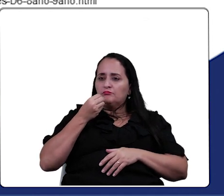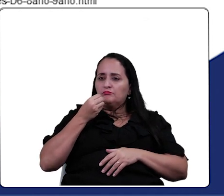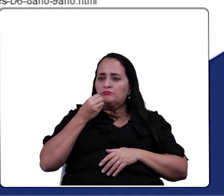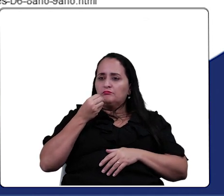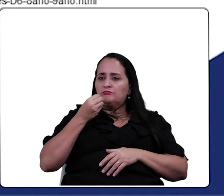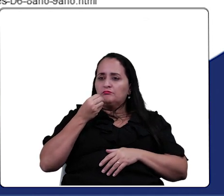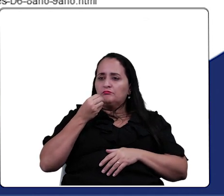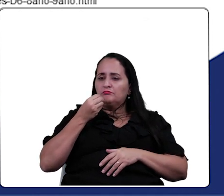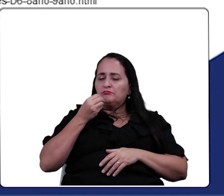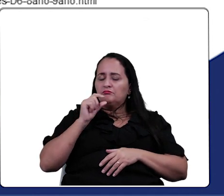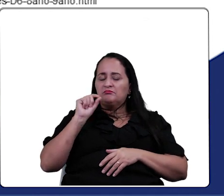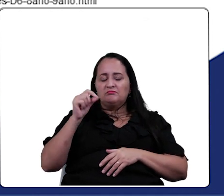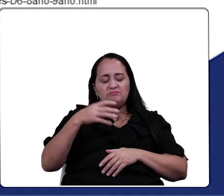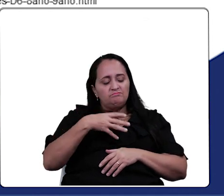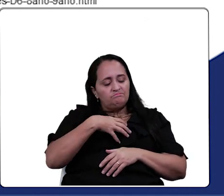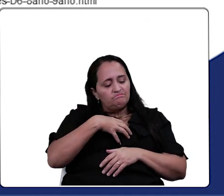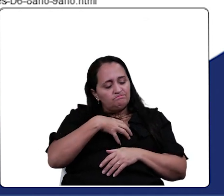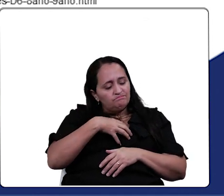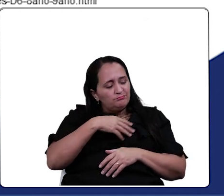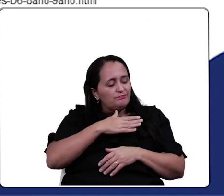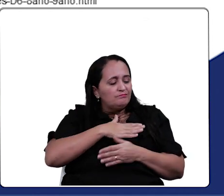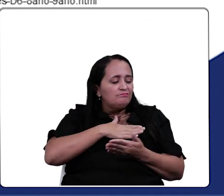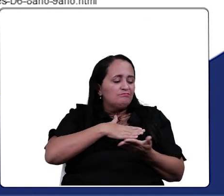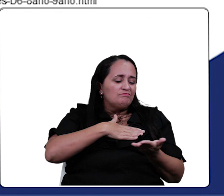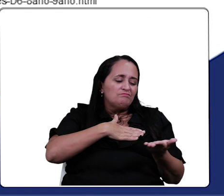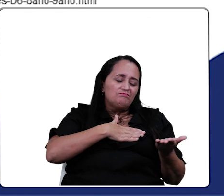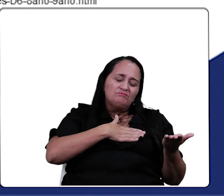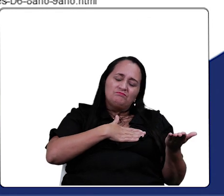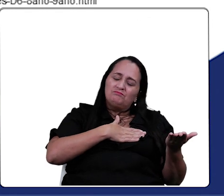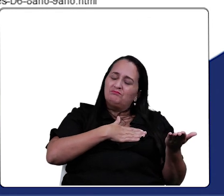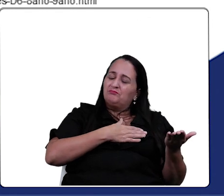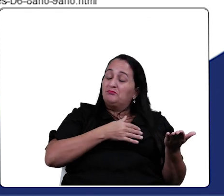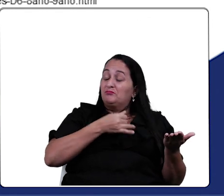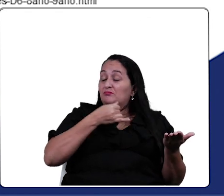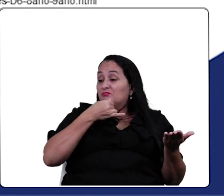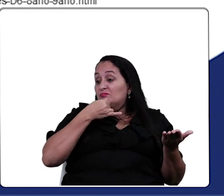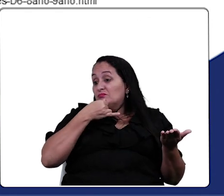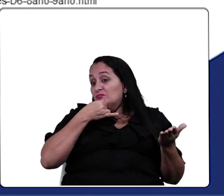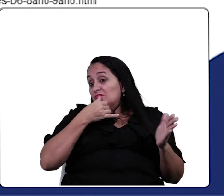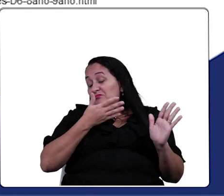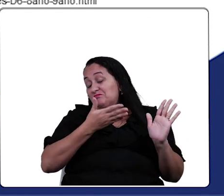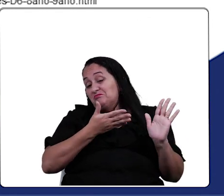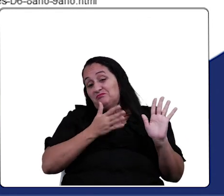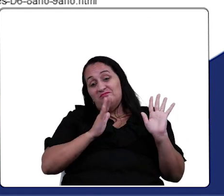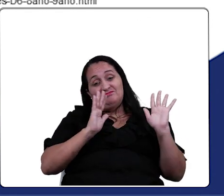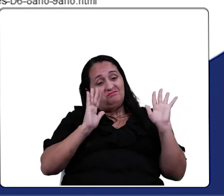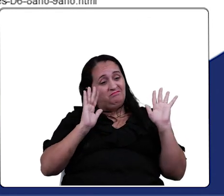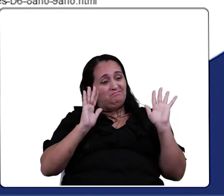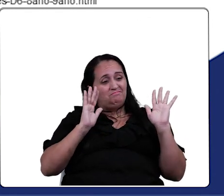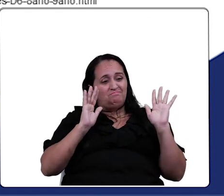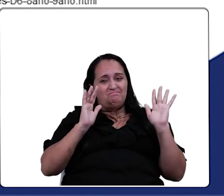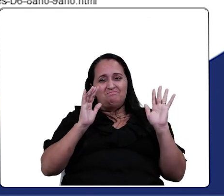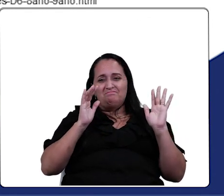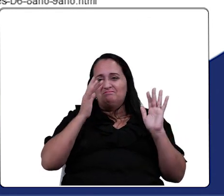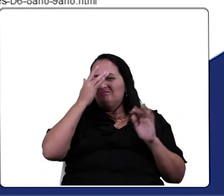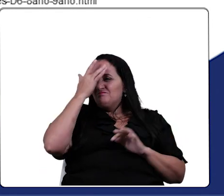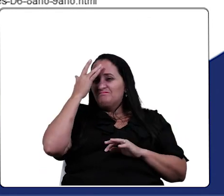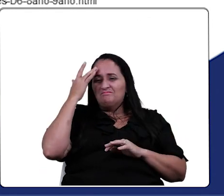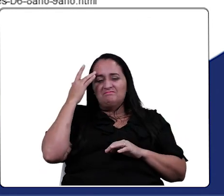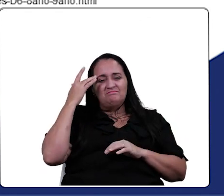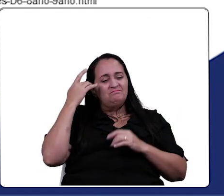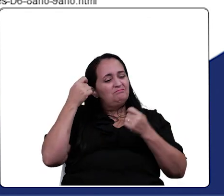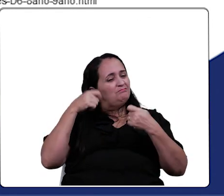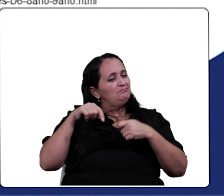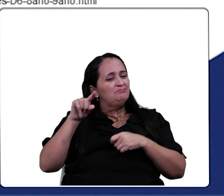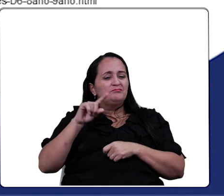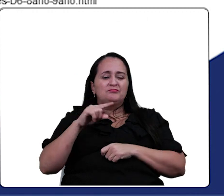numa condição deplorável, indigna, exato, que nenhum ser humano deveria passar por